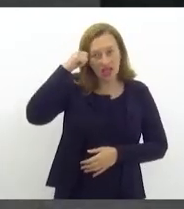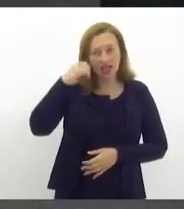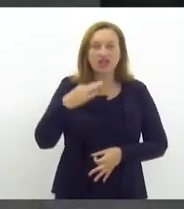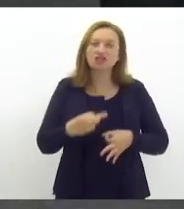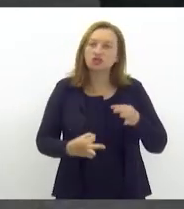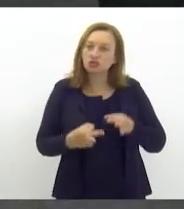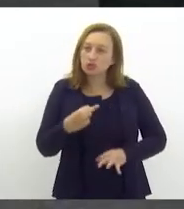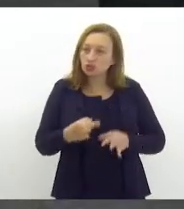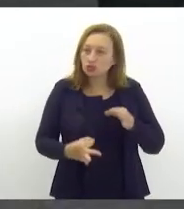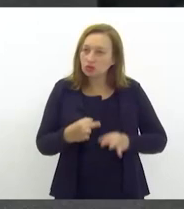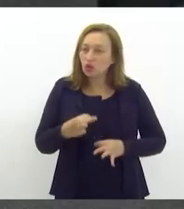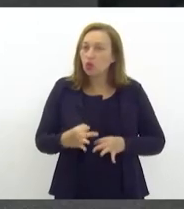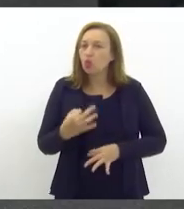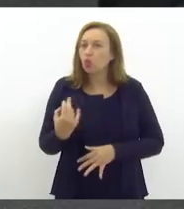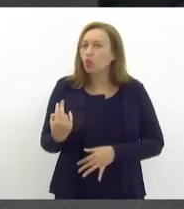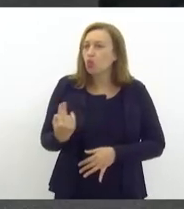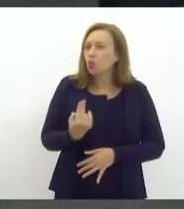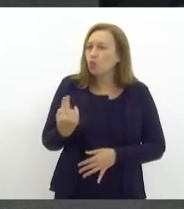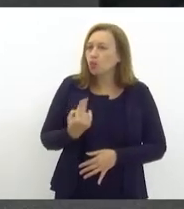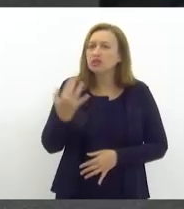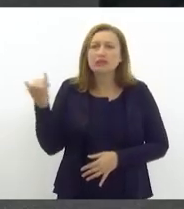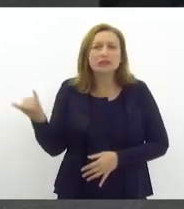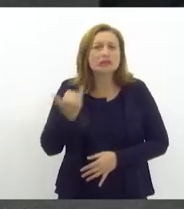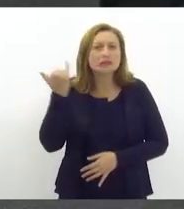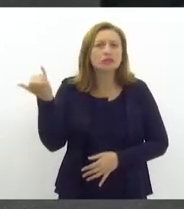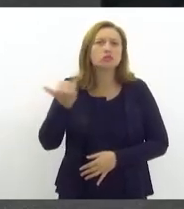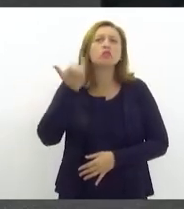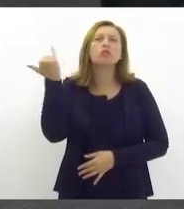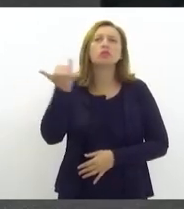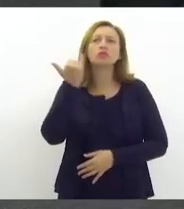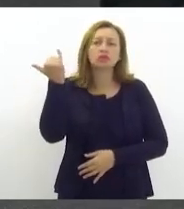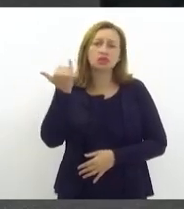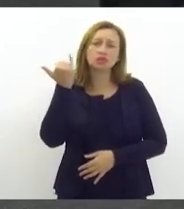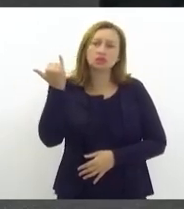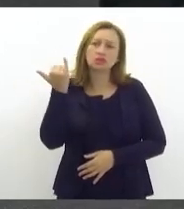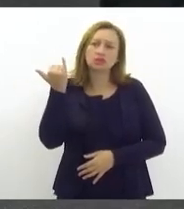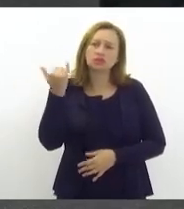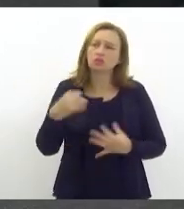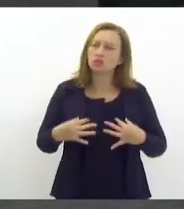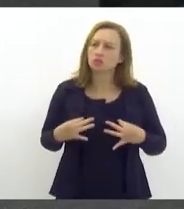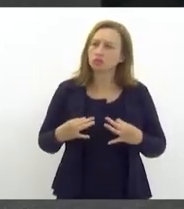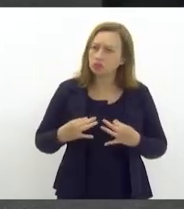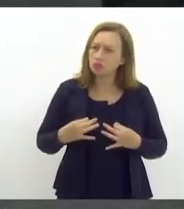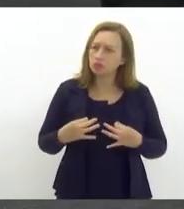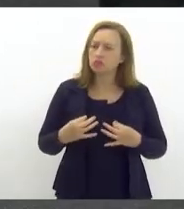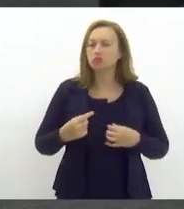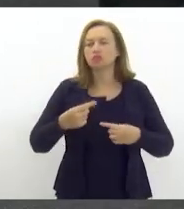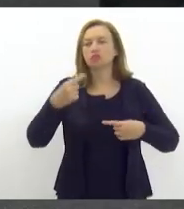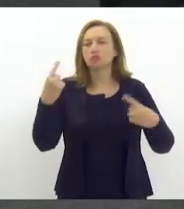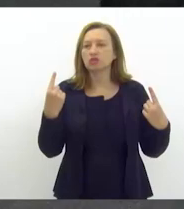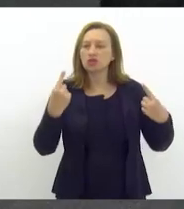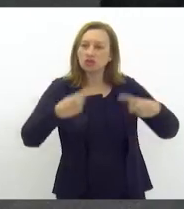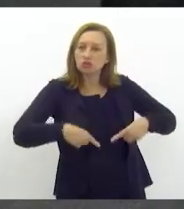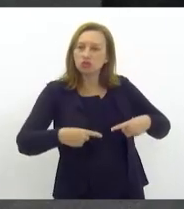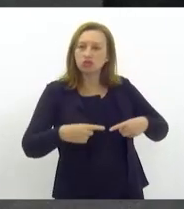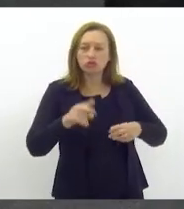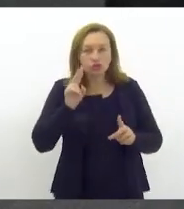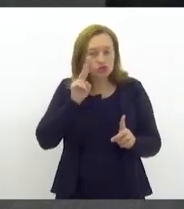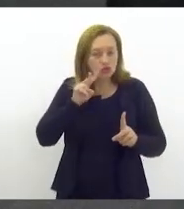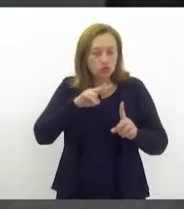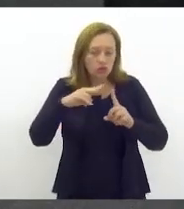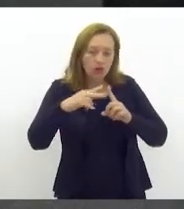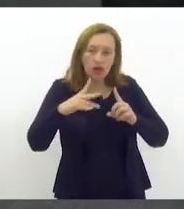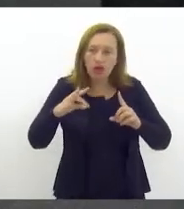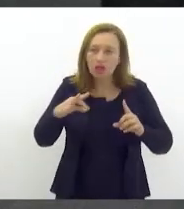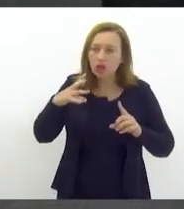jurista, é um dos nomes importantíssimos que se coloca à frente dessa disputa de olhar todos